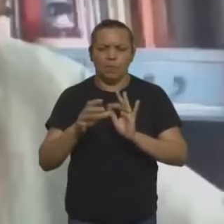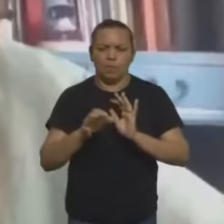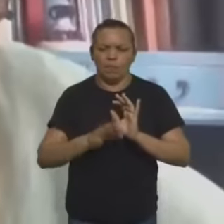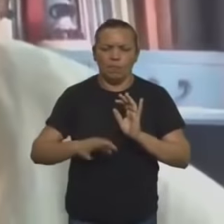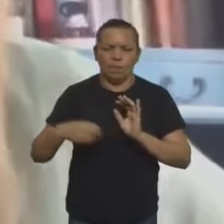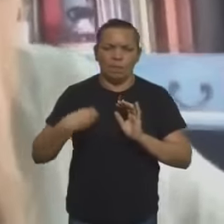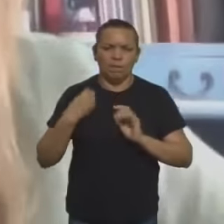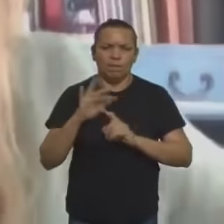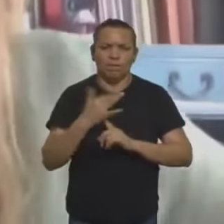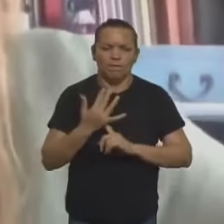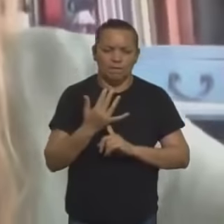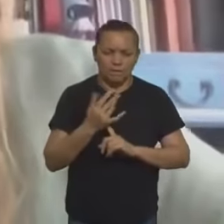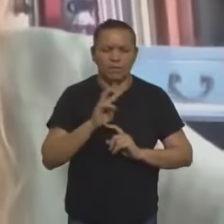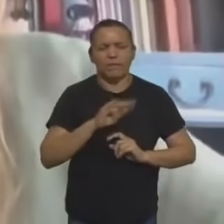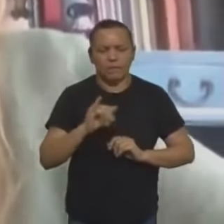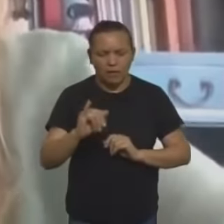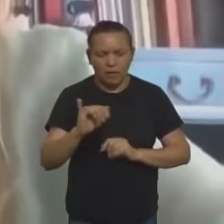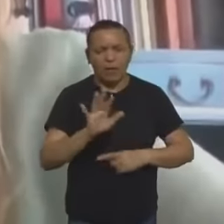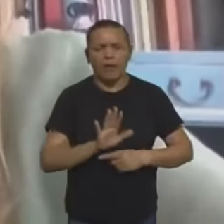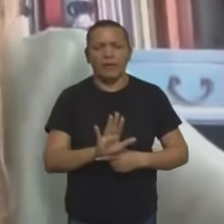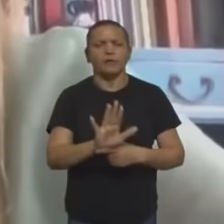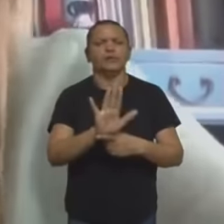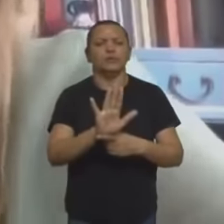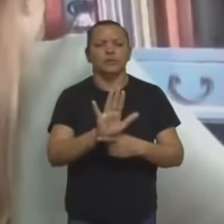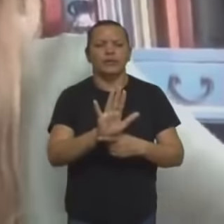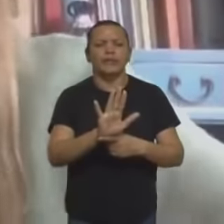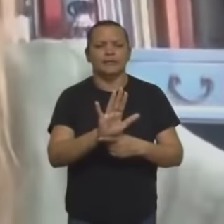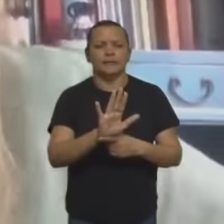ajudar bastante